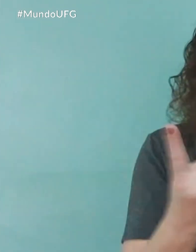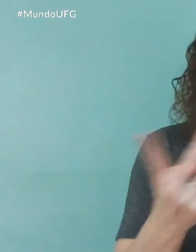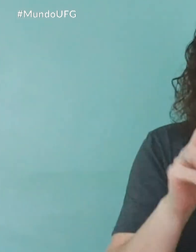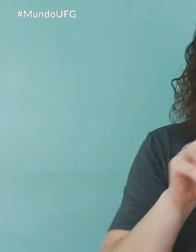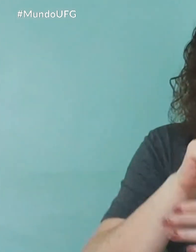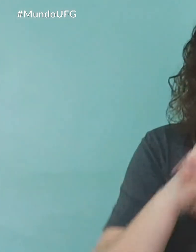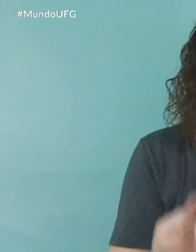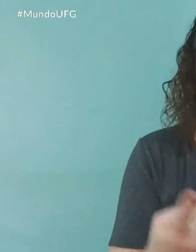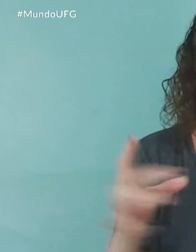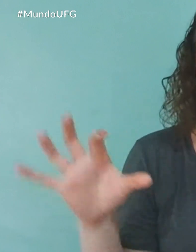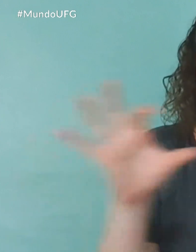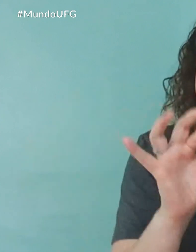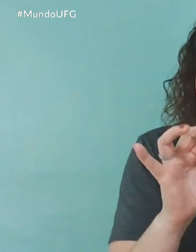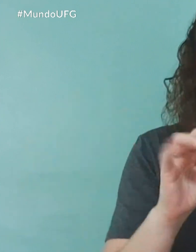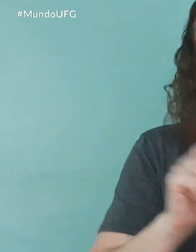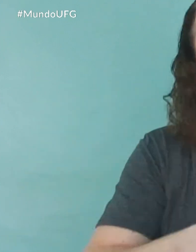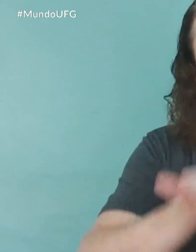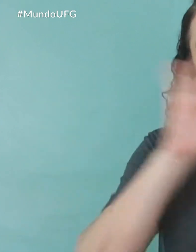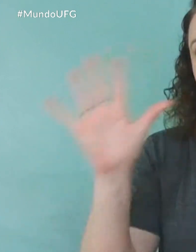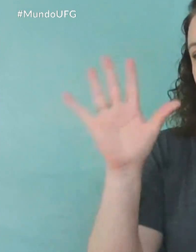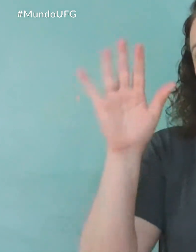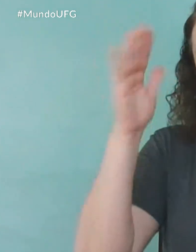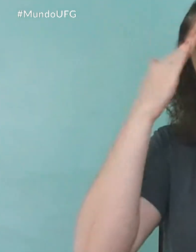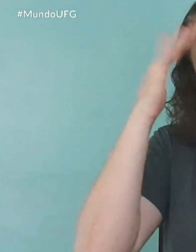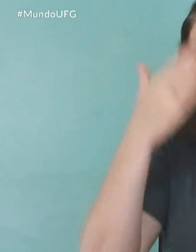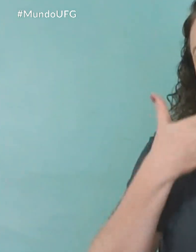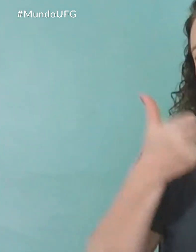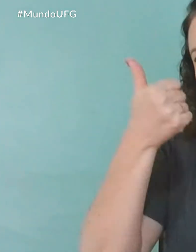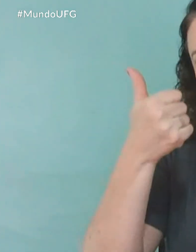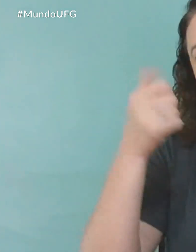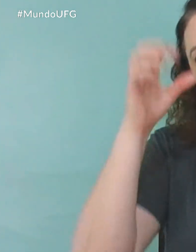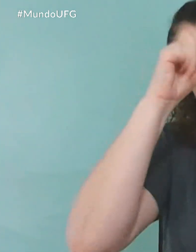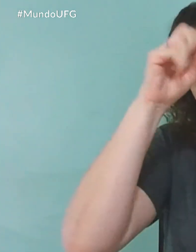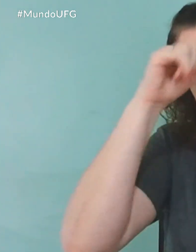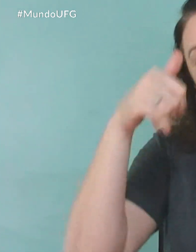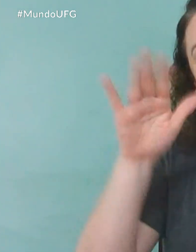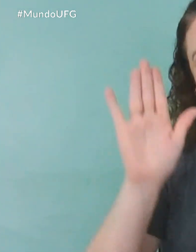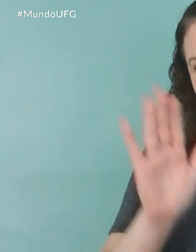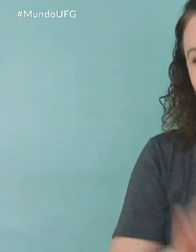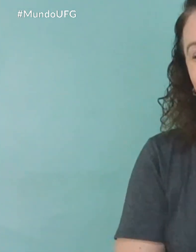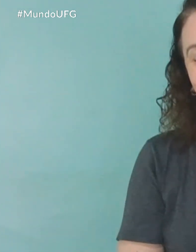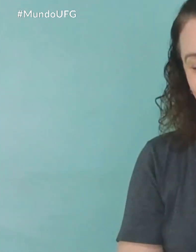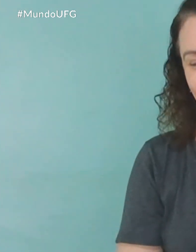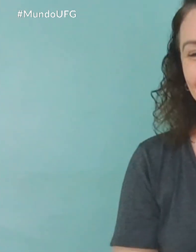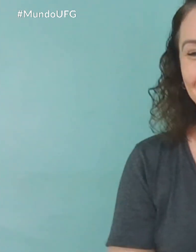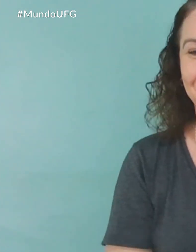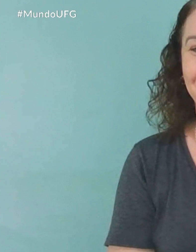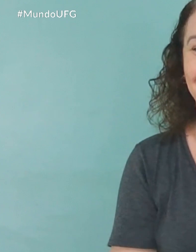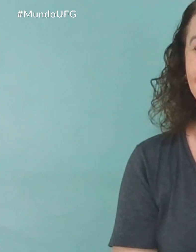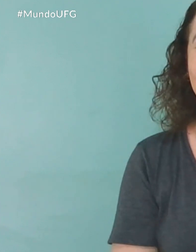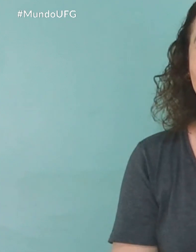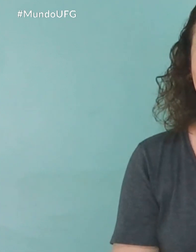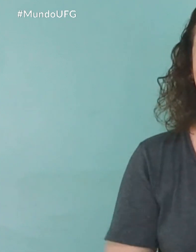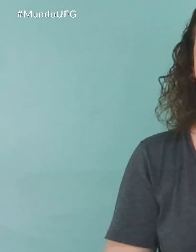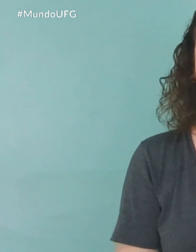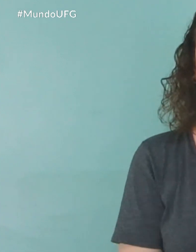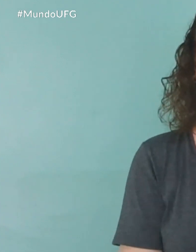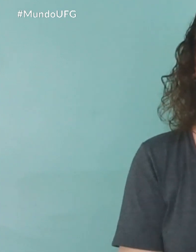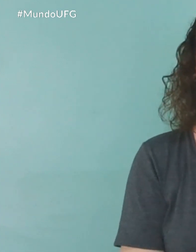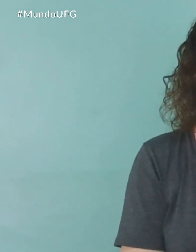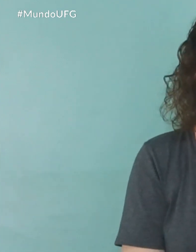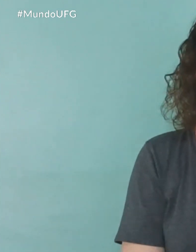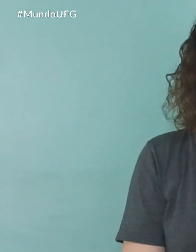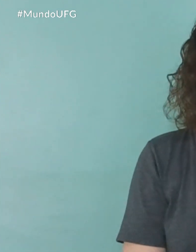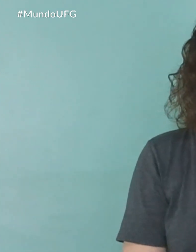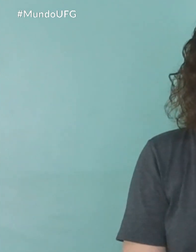Então, quando os dois estão relacionados, quando nós temos uma comunicação bilíngue, isso